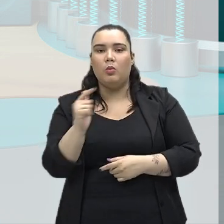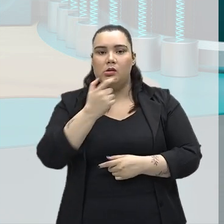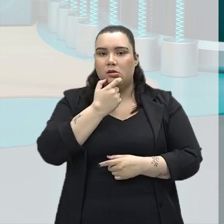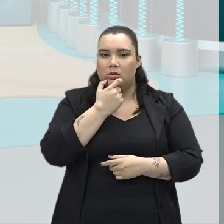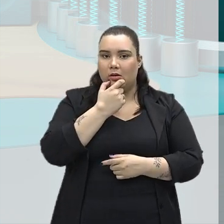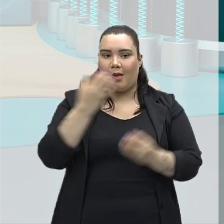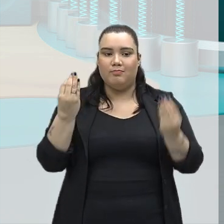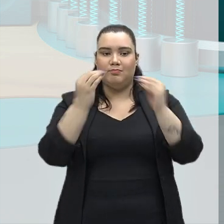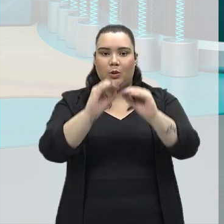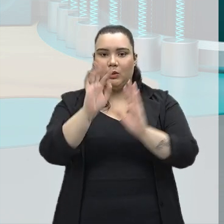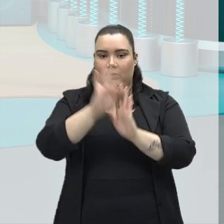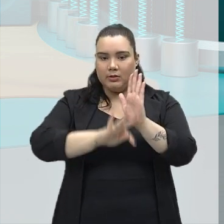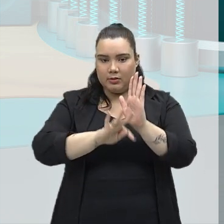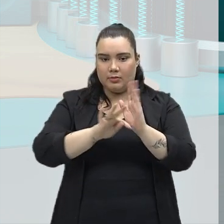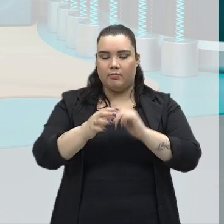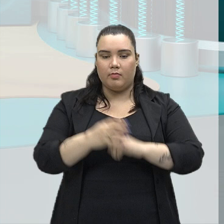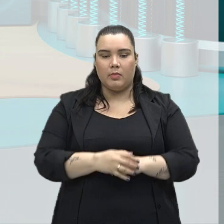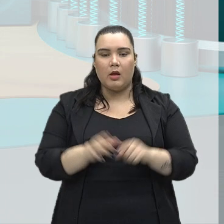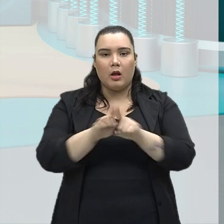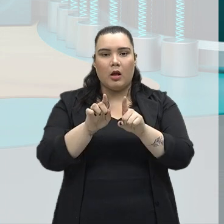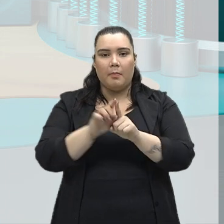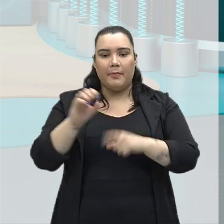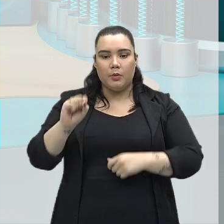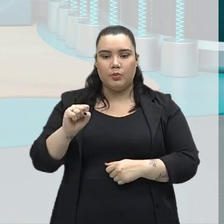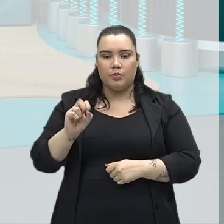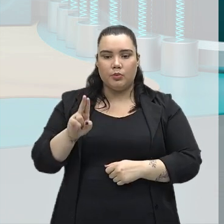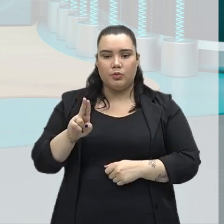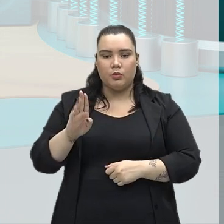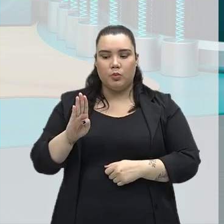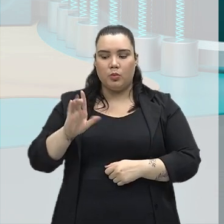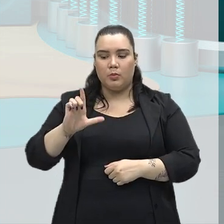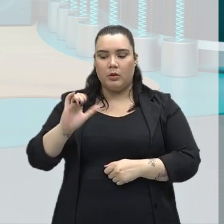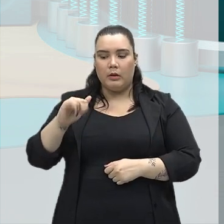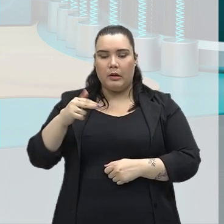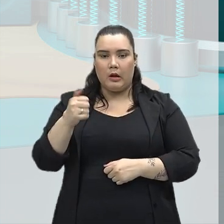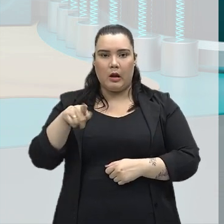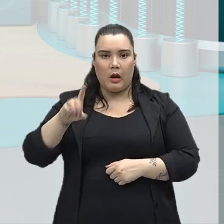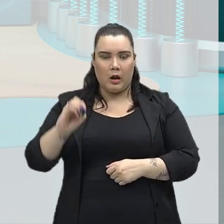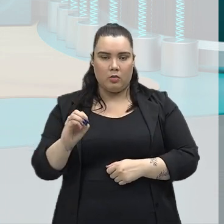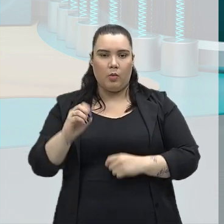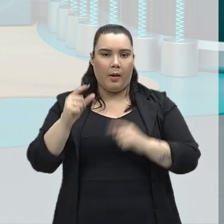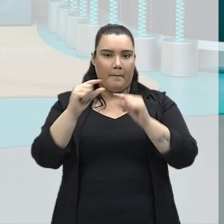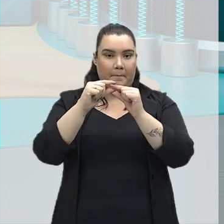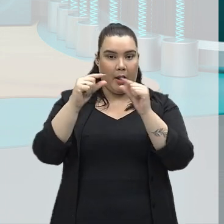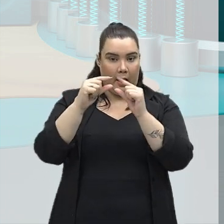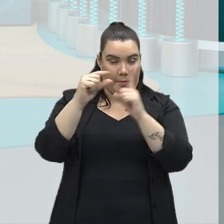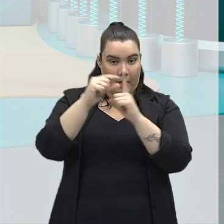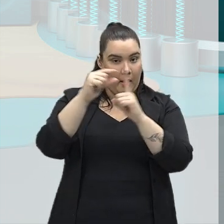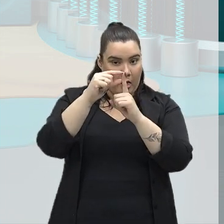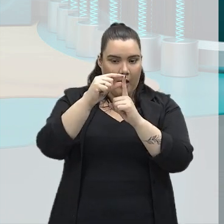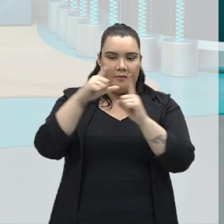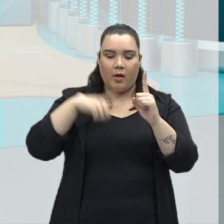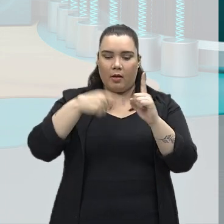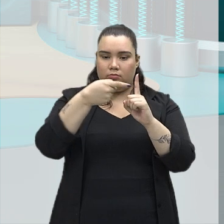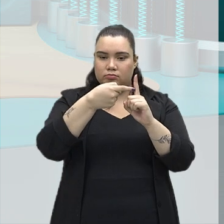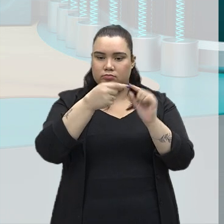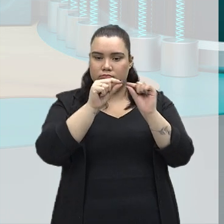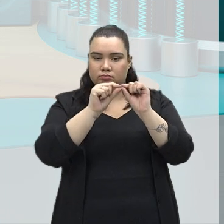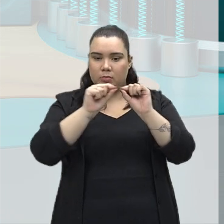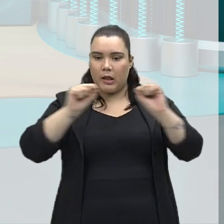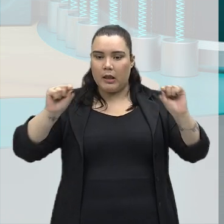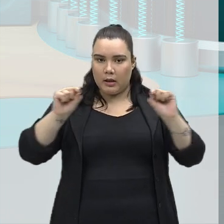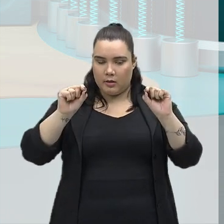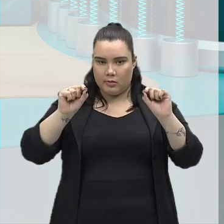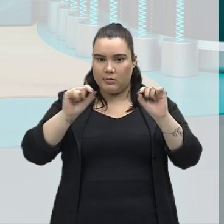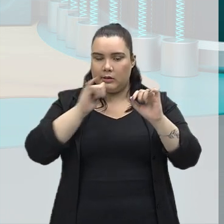idioma, tá bom? E o sublinhado também, ó. Se está sublinhado, é porque é importante. Viram? Então,